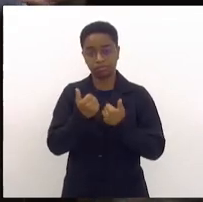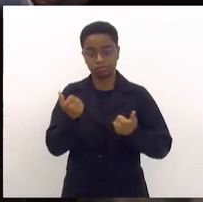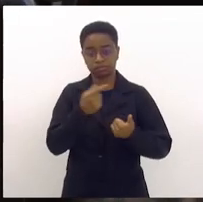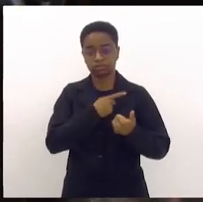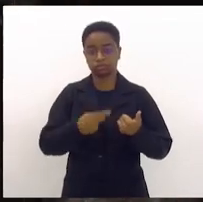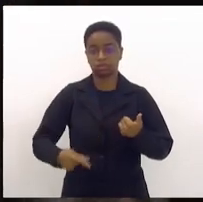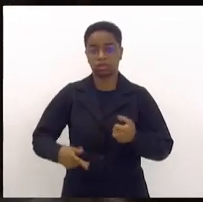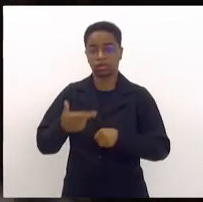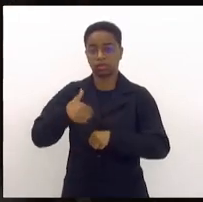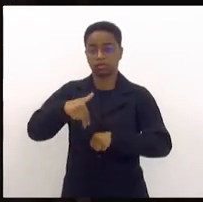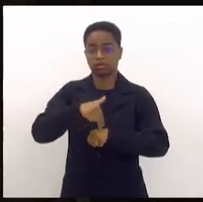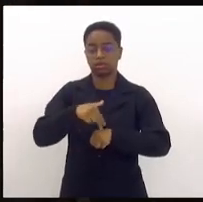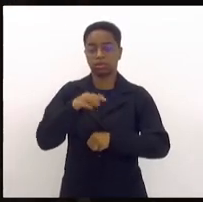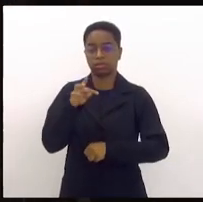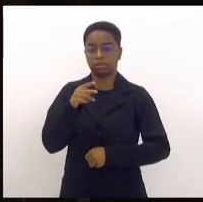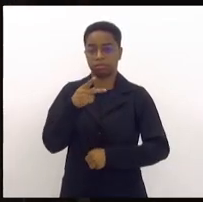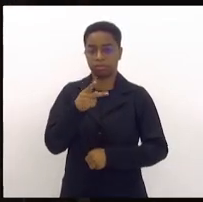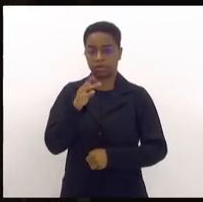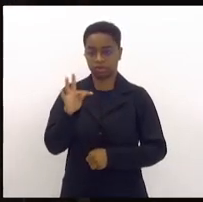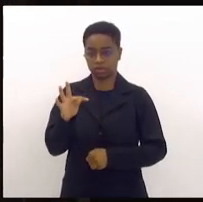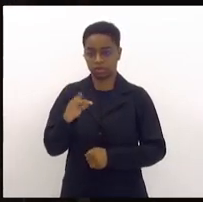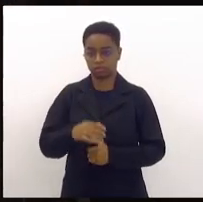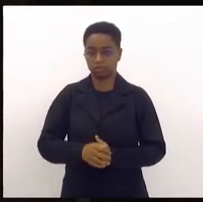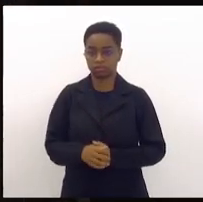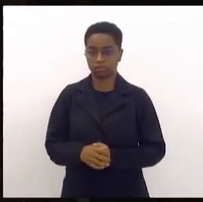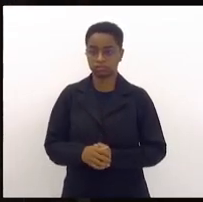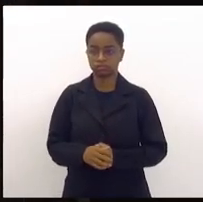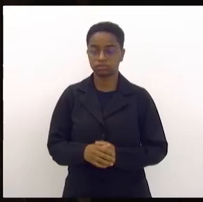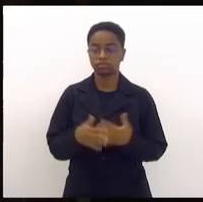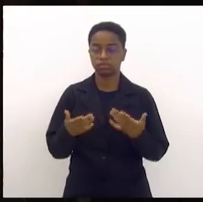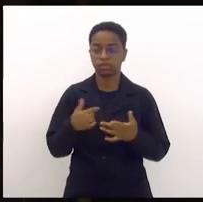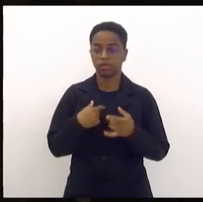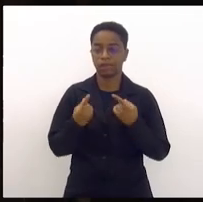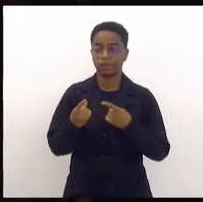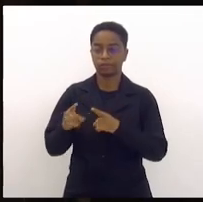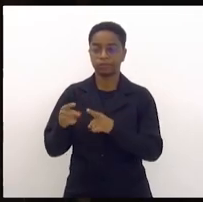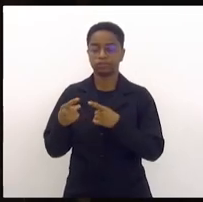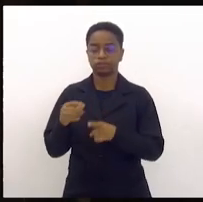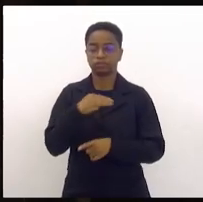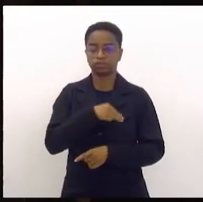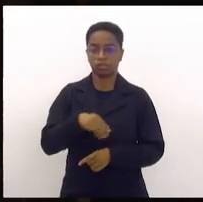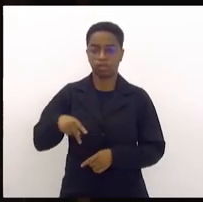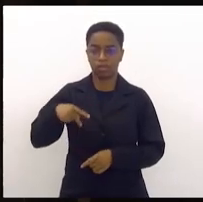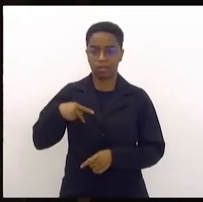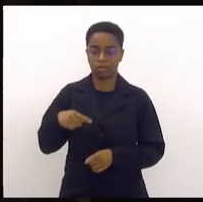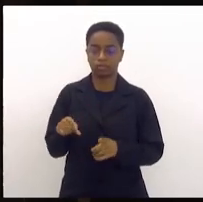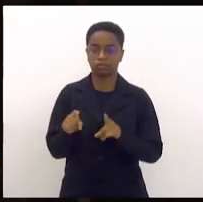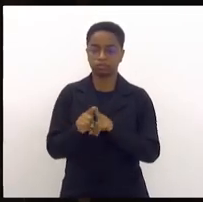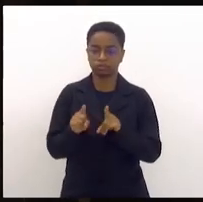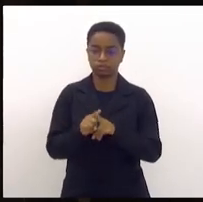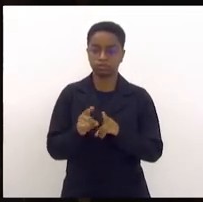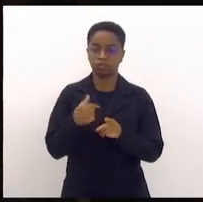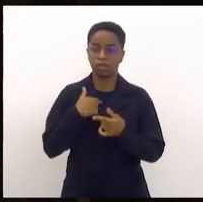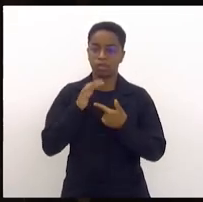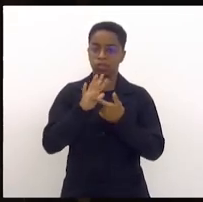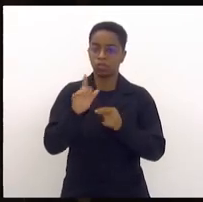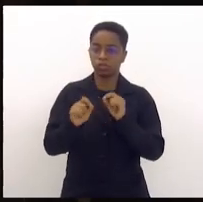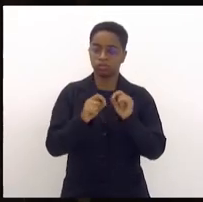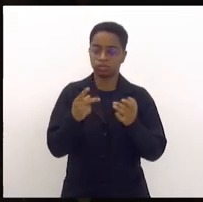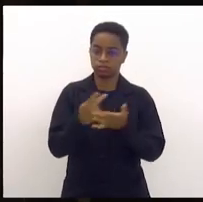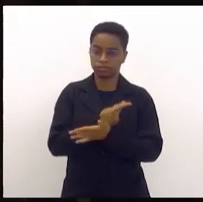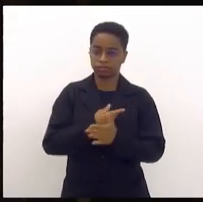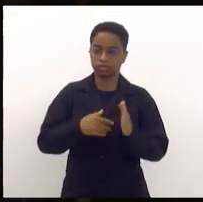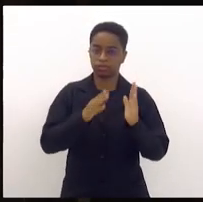PT. E aí eu provoquei o Ministério Público, disse o que aconteceria